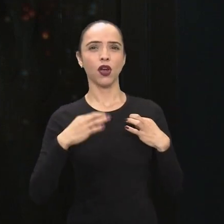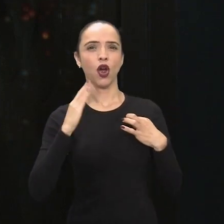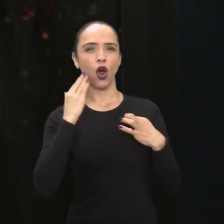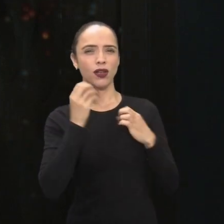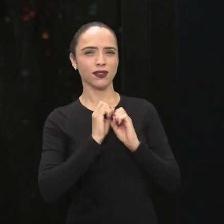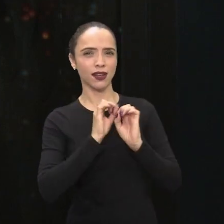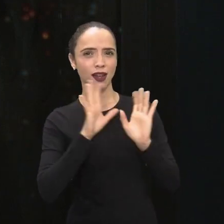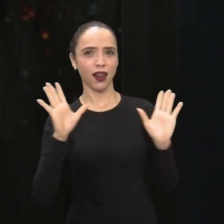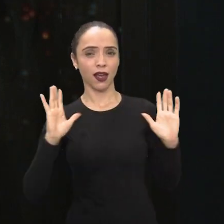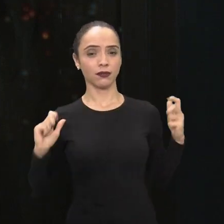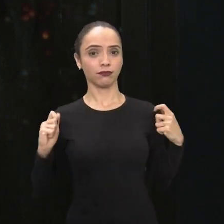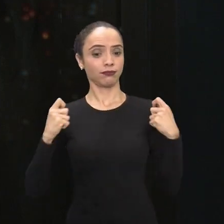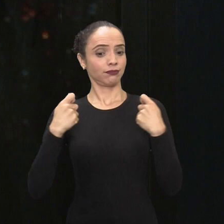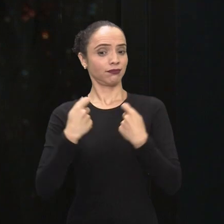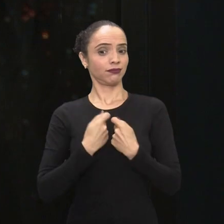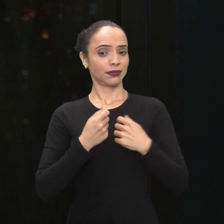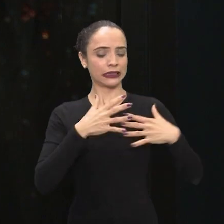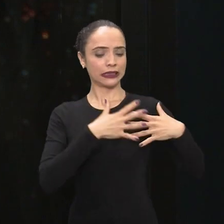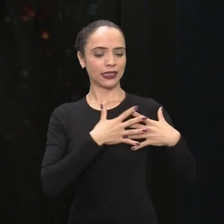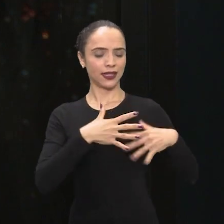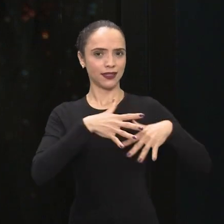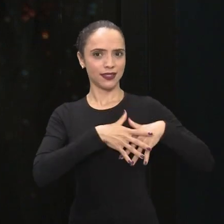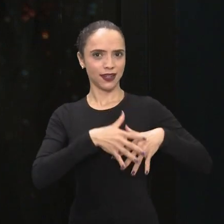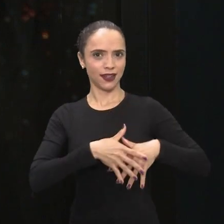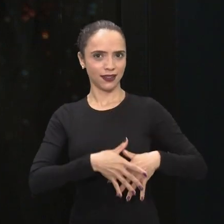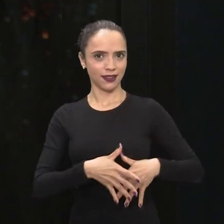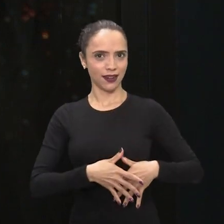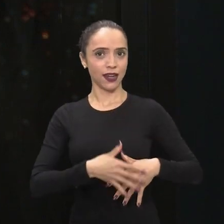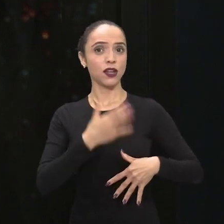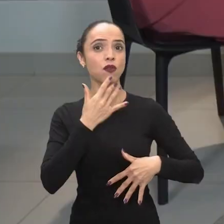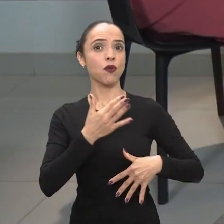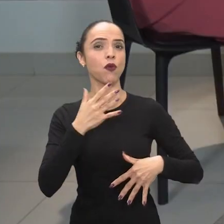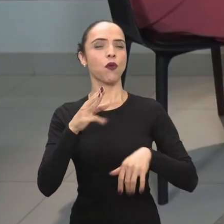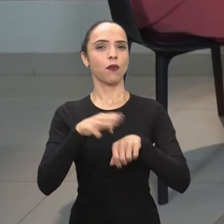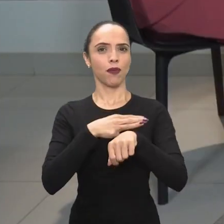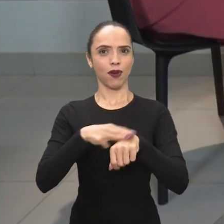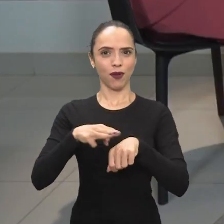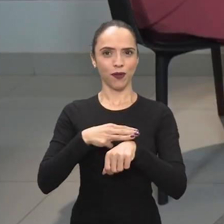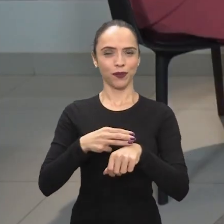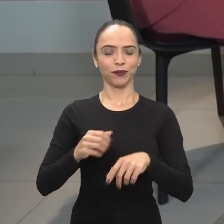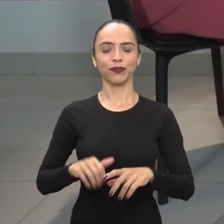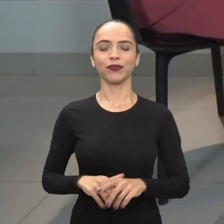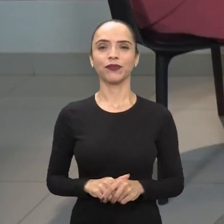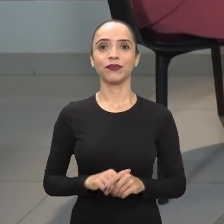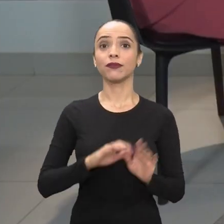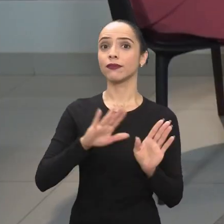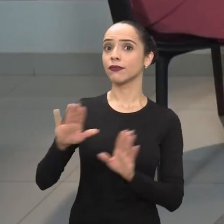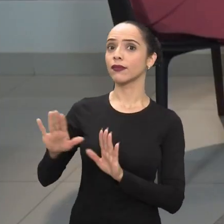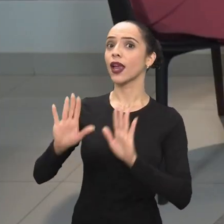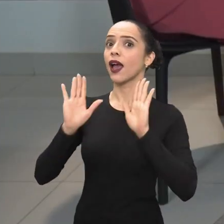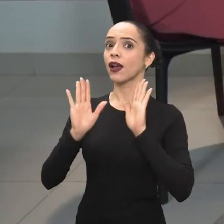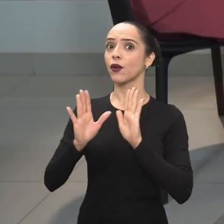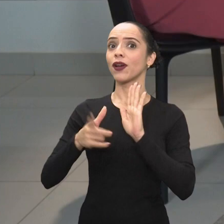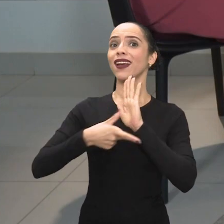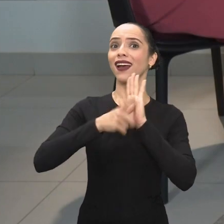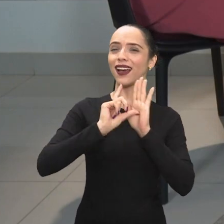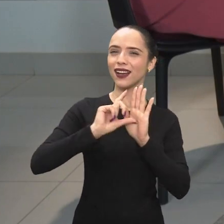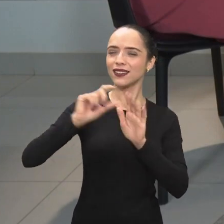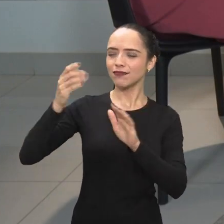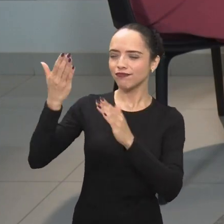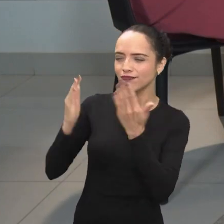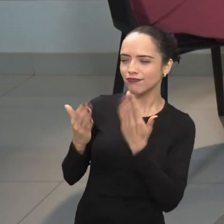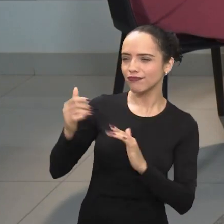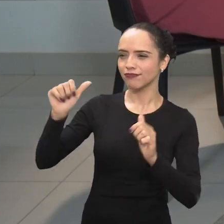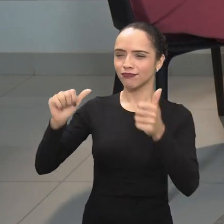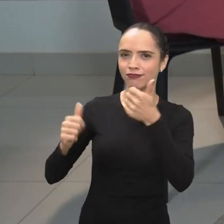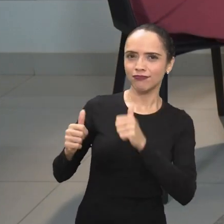claro com um paletó xadrez marrom obrigada também professor para começar antes dessa análise geral dos planos